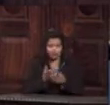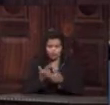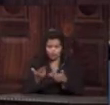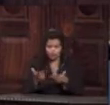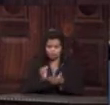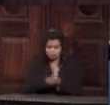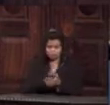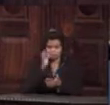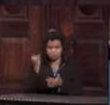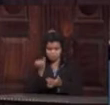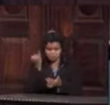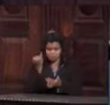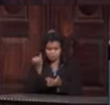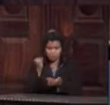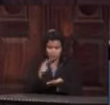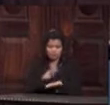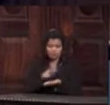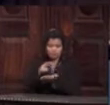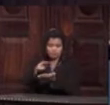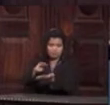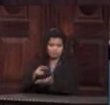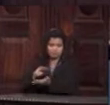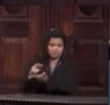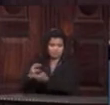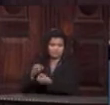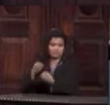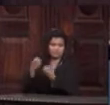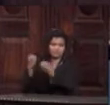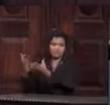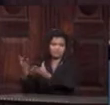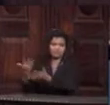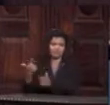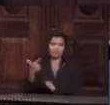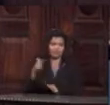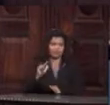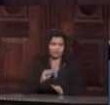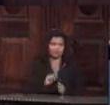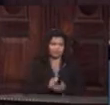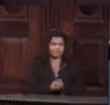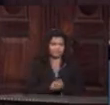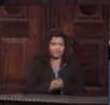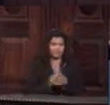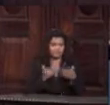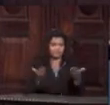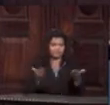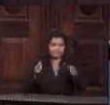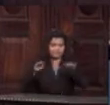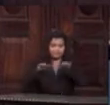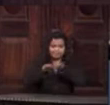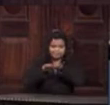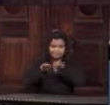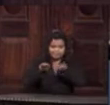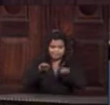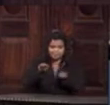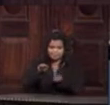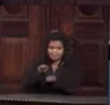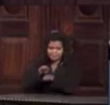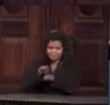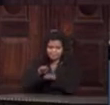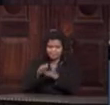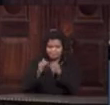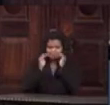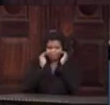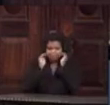brasil no plano de subalternidade de secundarização de dependência